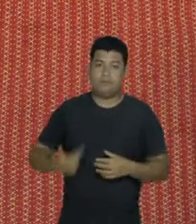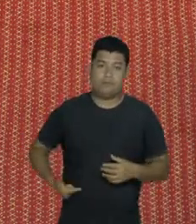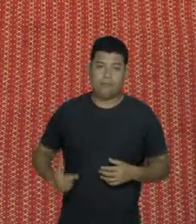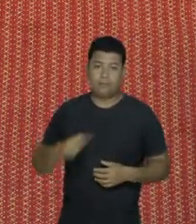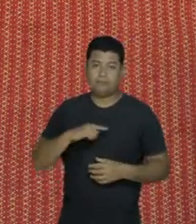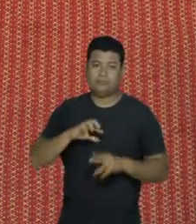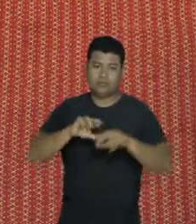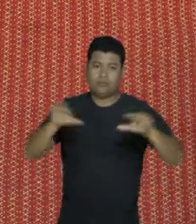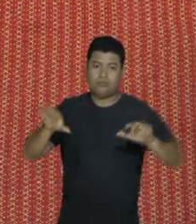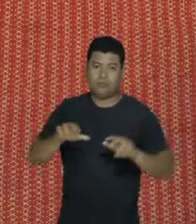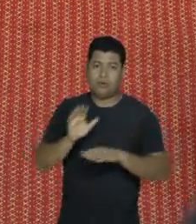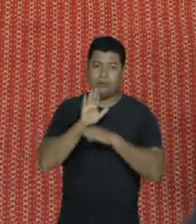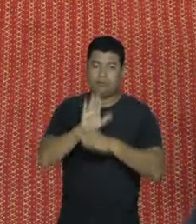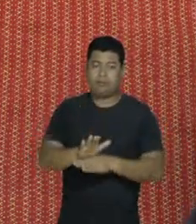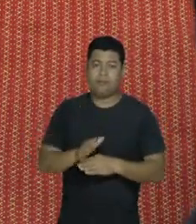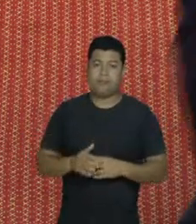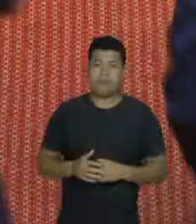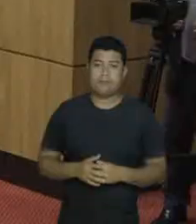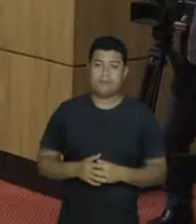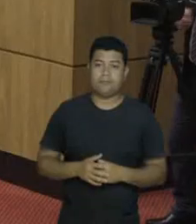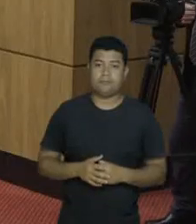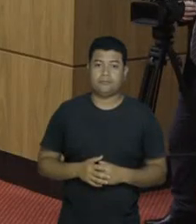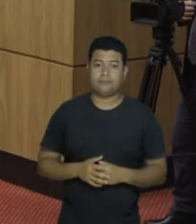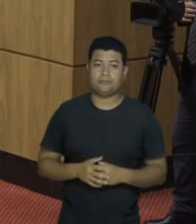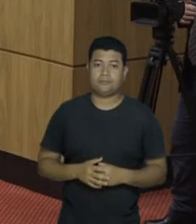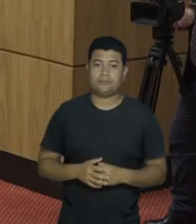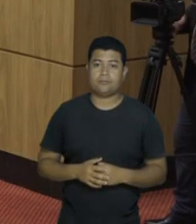para realizá-los. Obrigado.